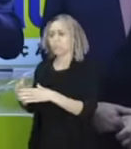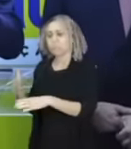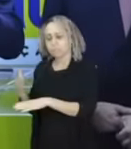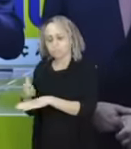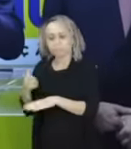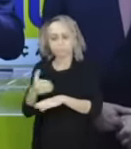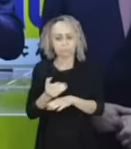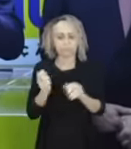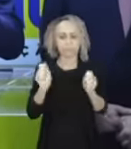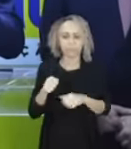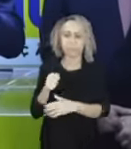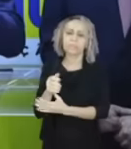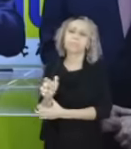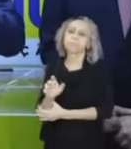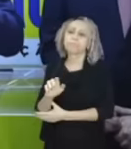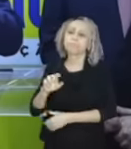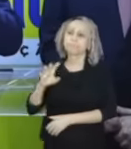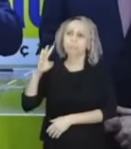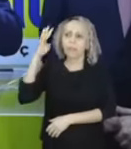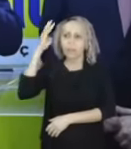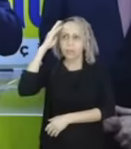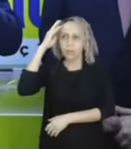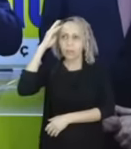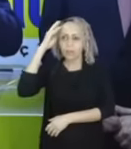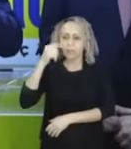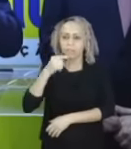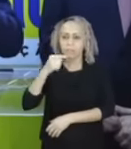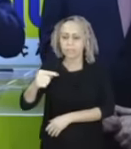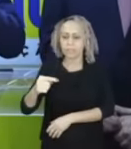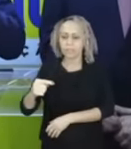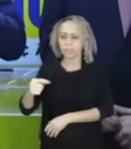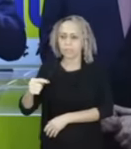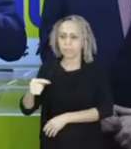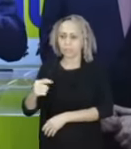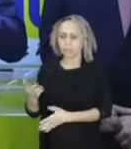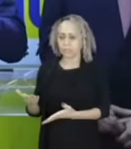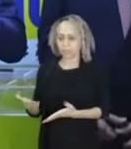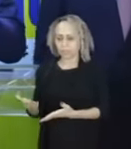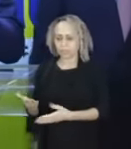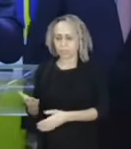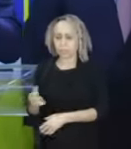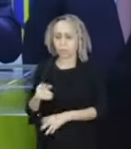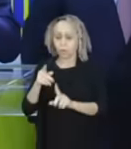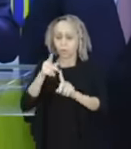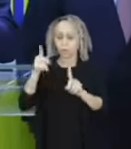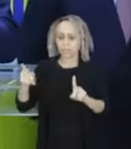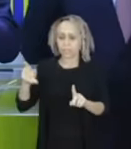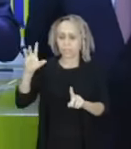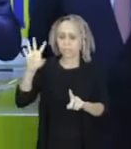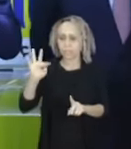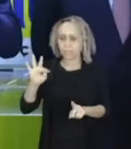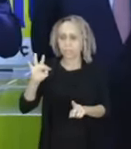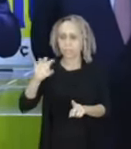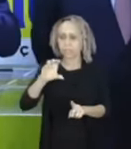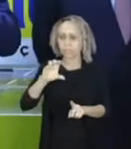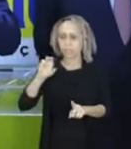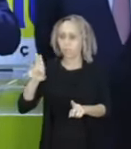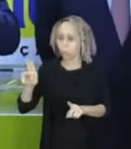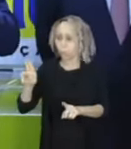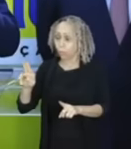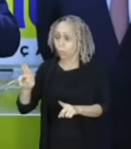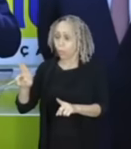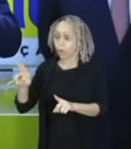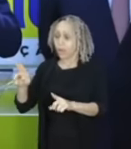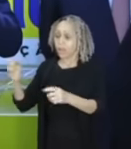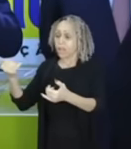na quarta-feira o relatório completo do presidente do TCU o Bruno Dantas então